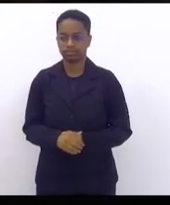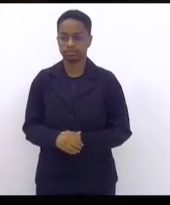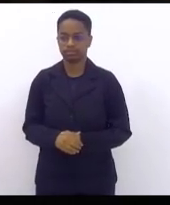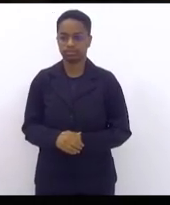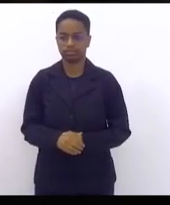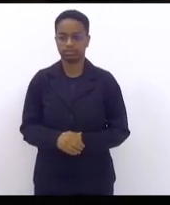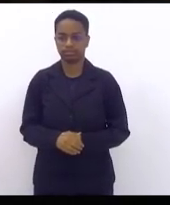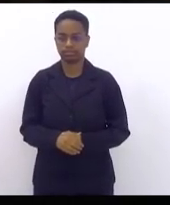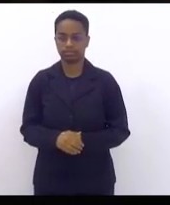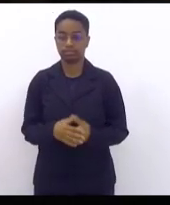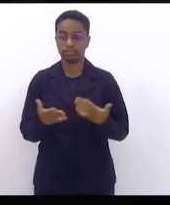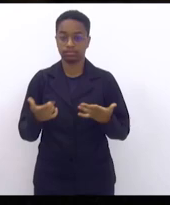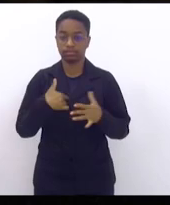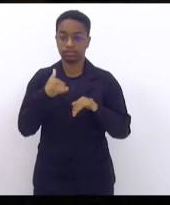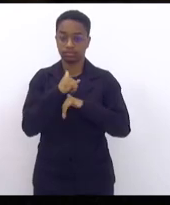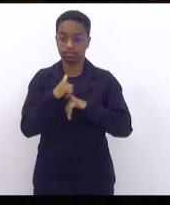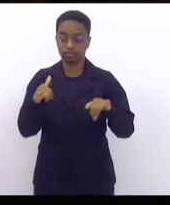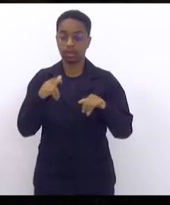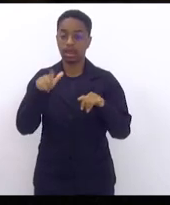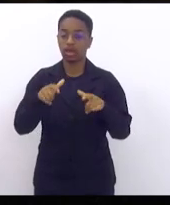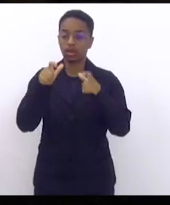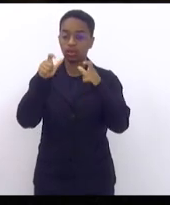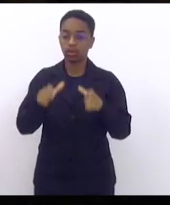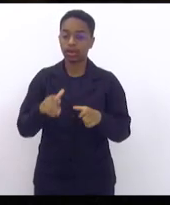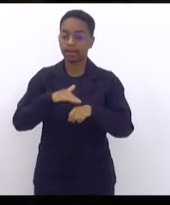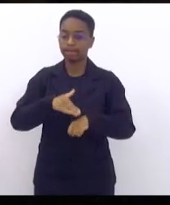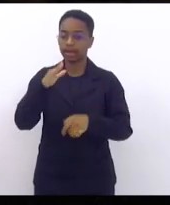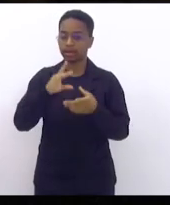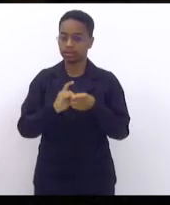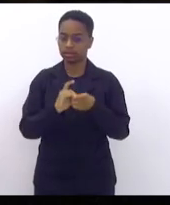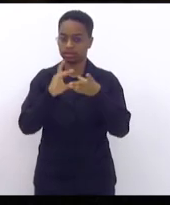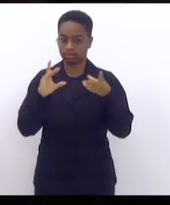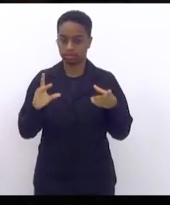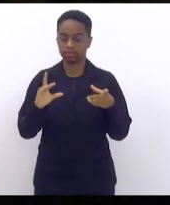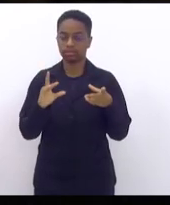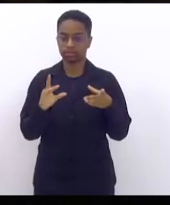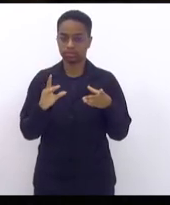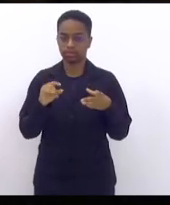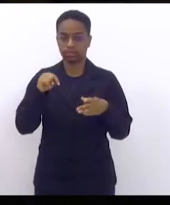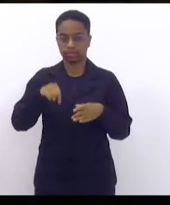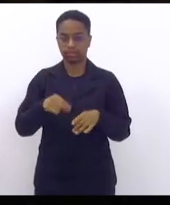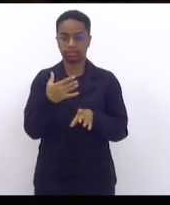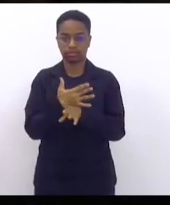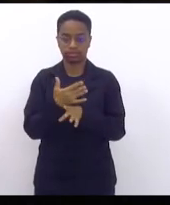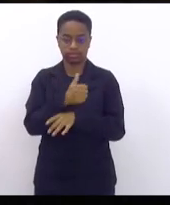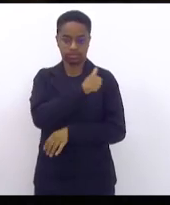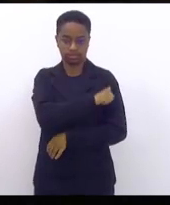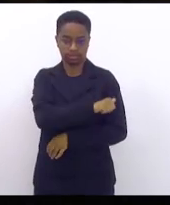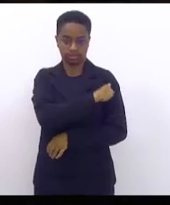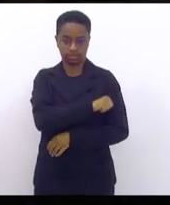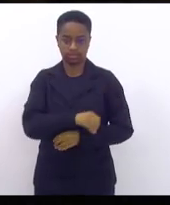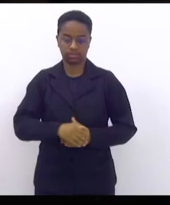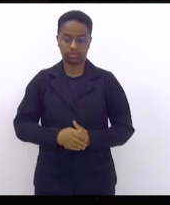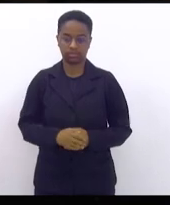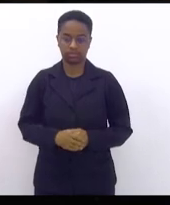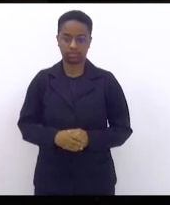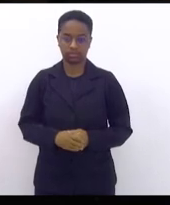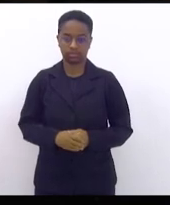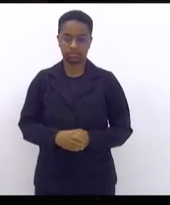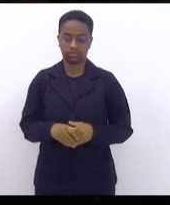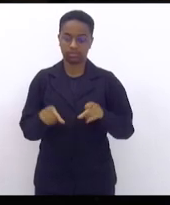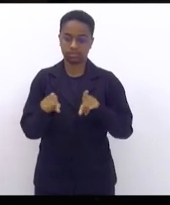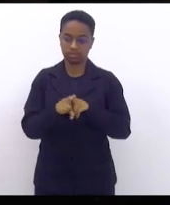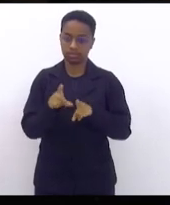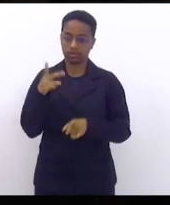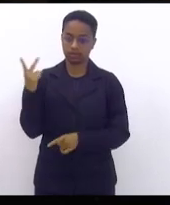Eu diria que é o espaço mais democrático da cidade do Rio de Janeiro e que